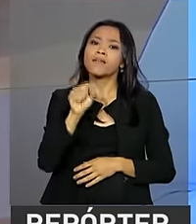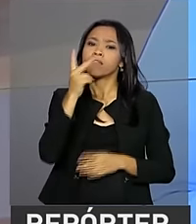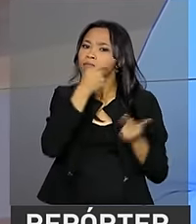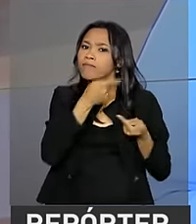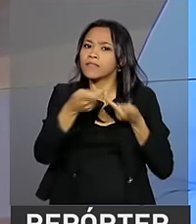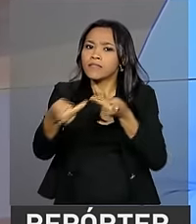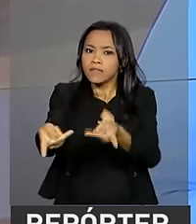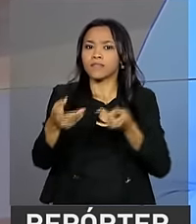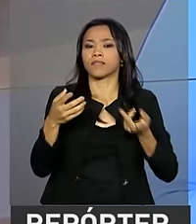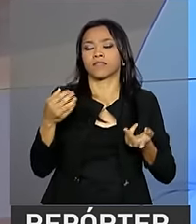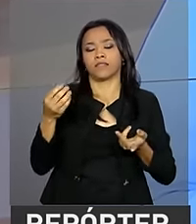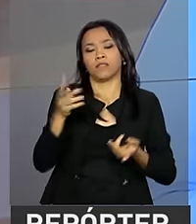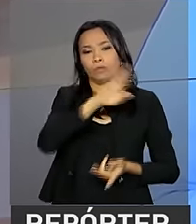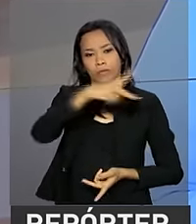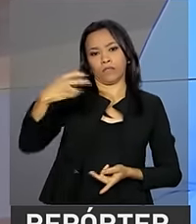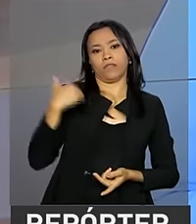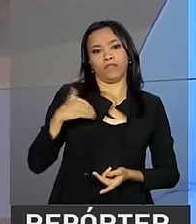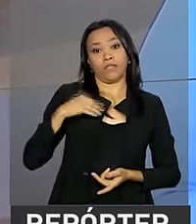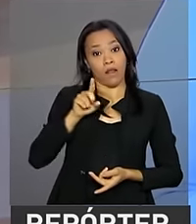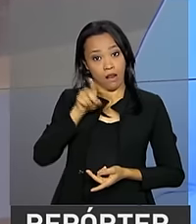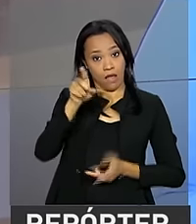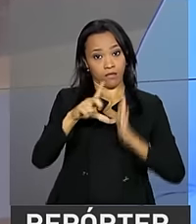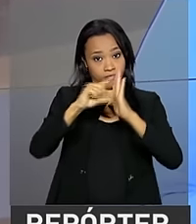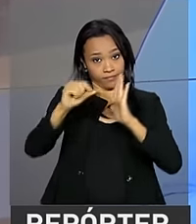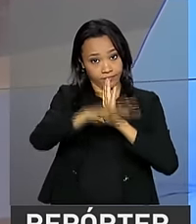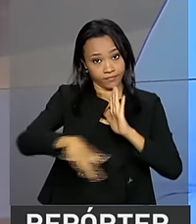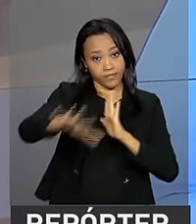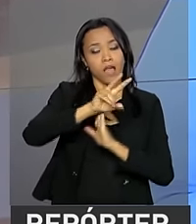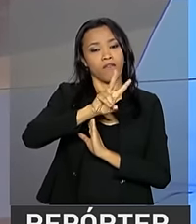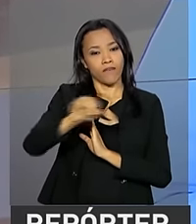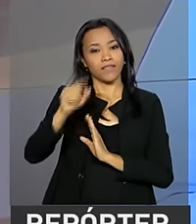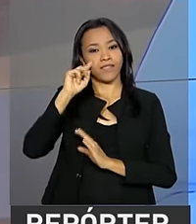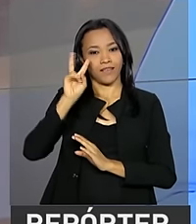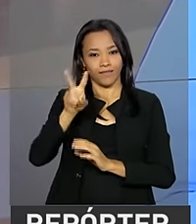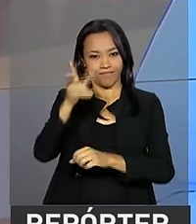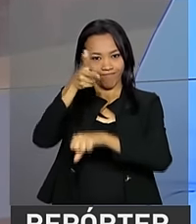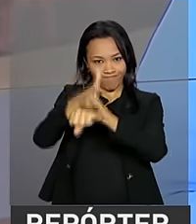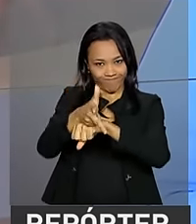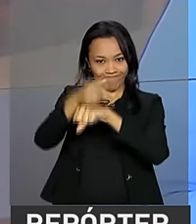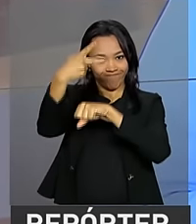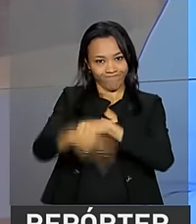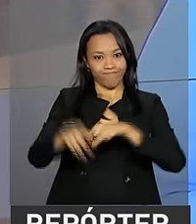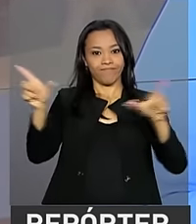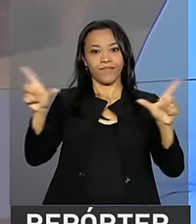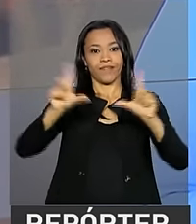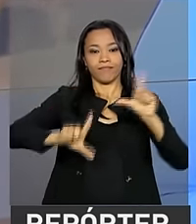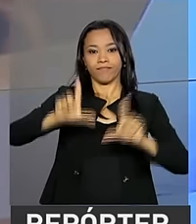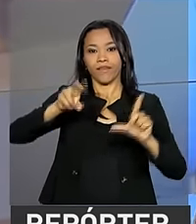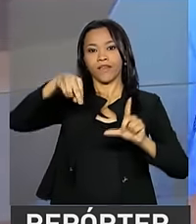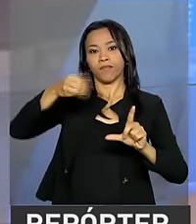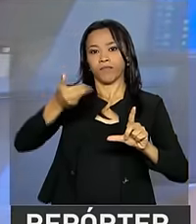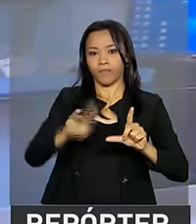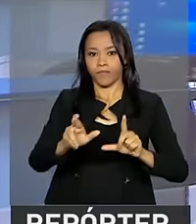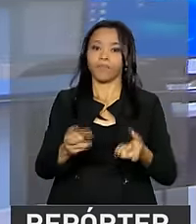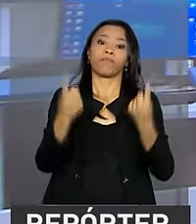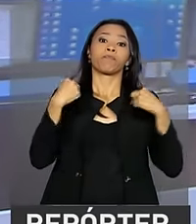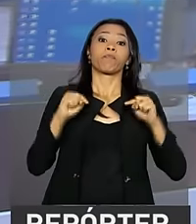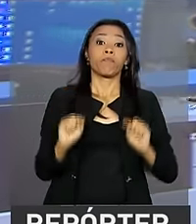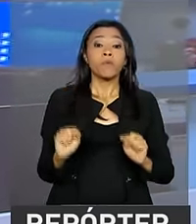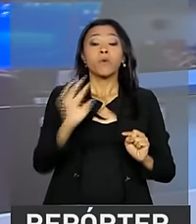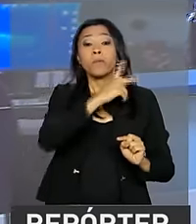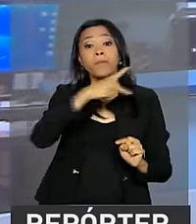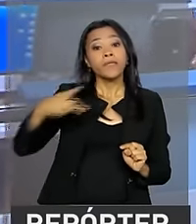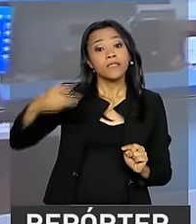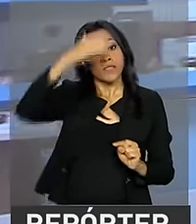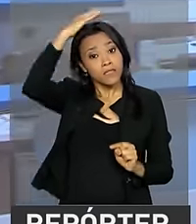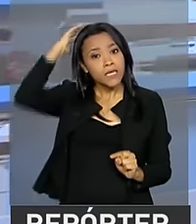acompanhada, a visita do Macri lá no Palácio Planalto vai ser acompanhada pela TV NBR ao vivo. E o presidente Michel Temer determinou a